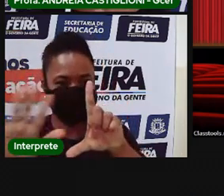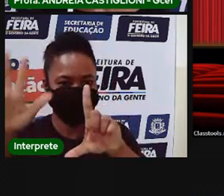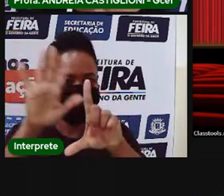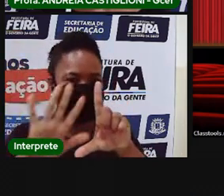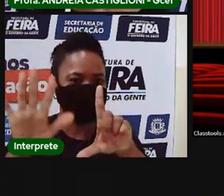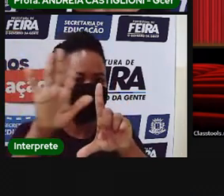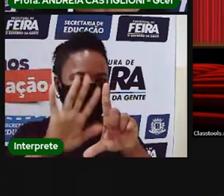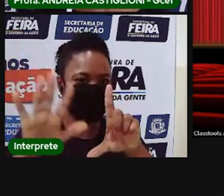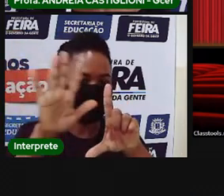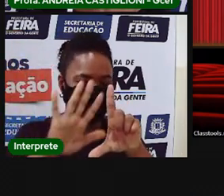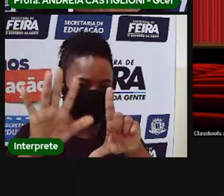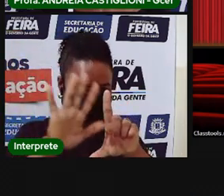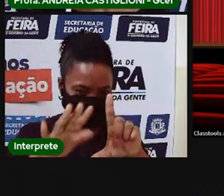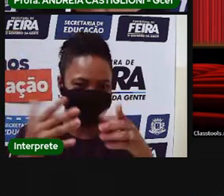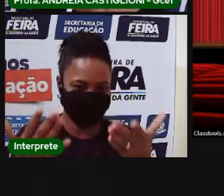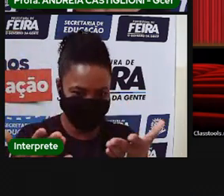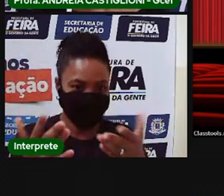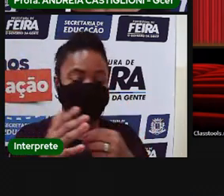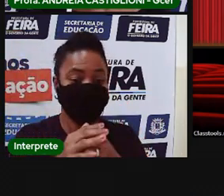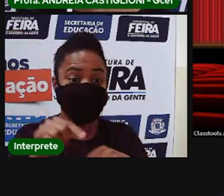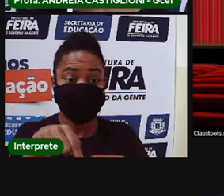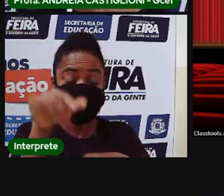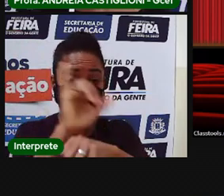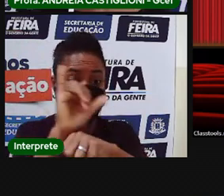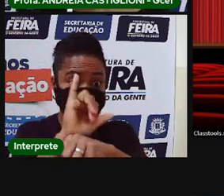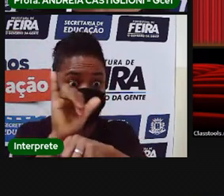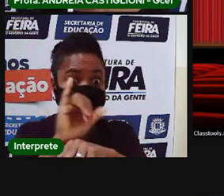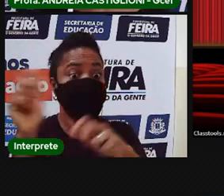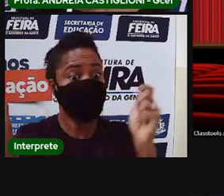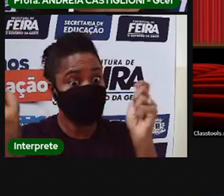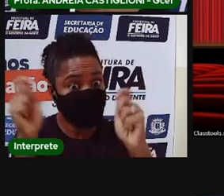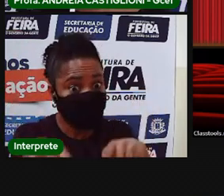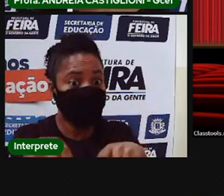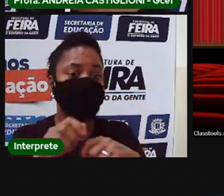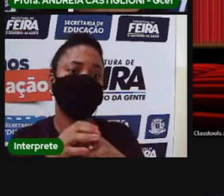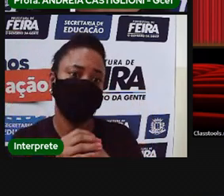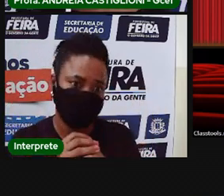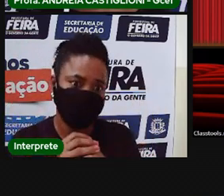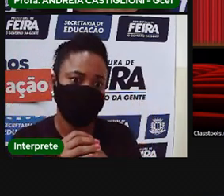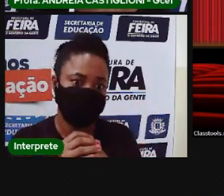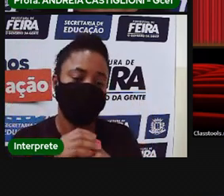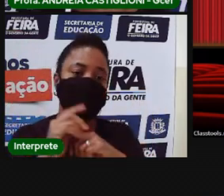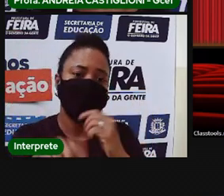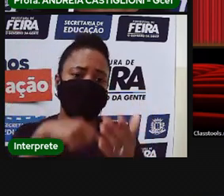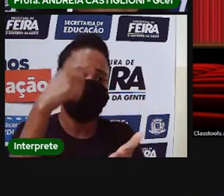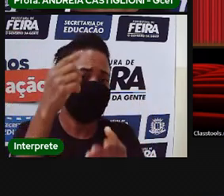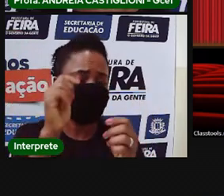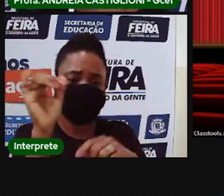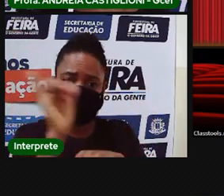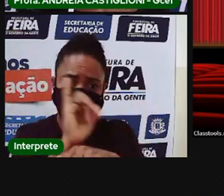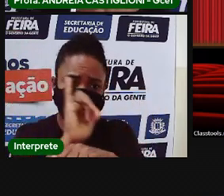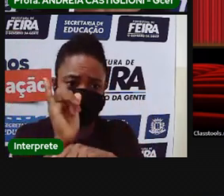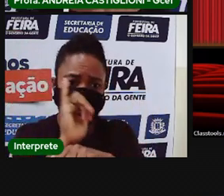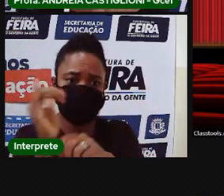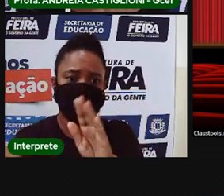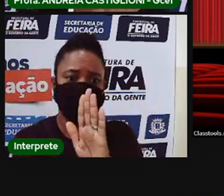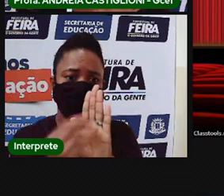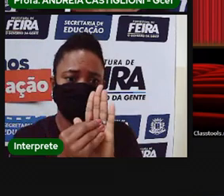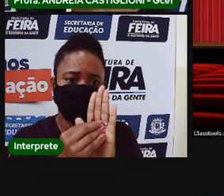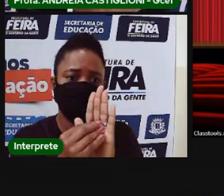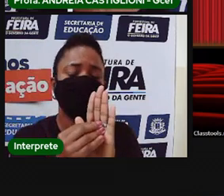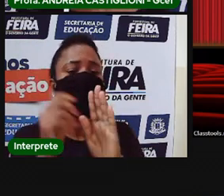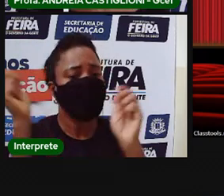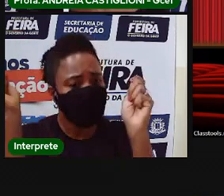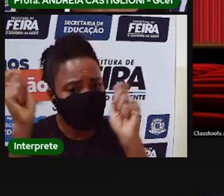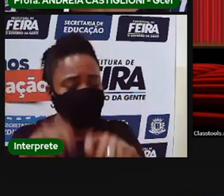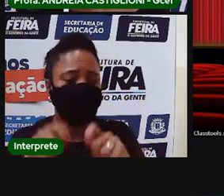forma, virtuais, mas que elas poderão ser acessadas em outro momento, de forma assíncrona, né? Então, por exemplo, os